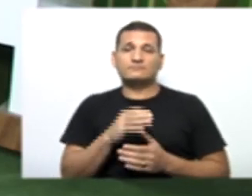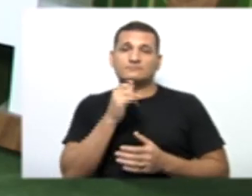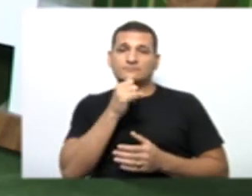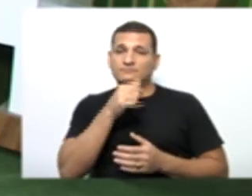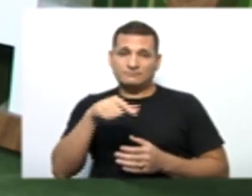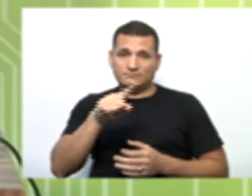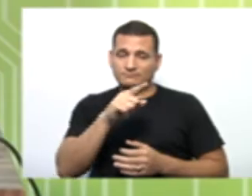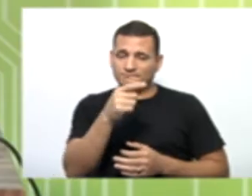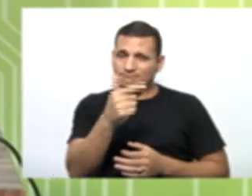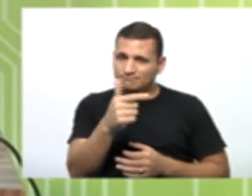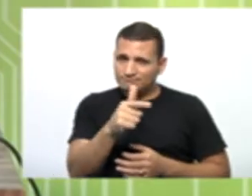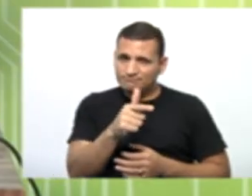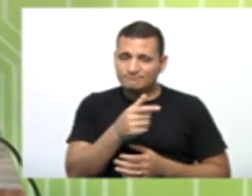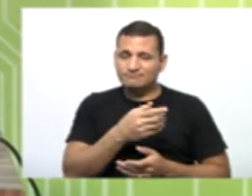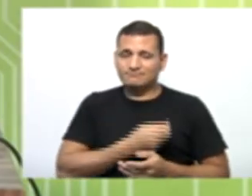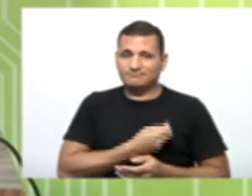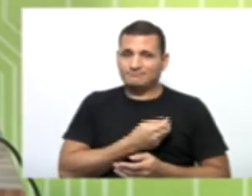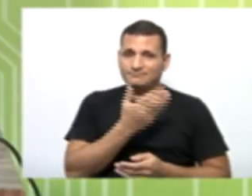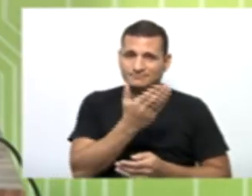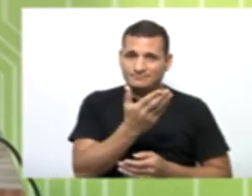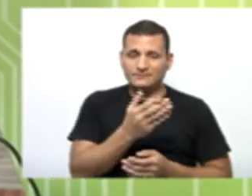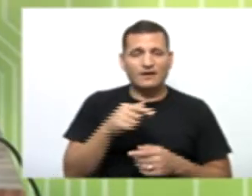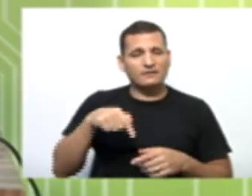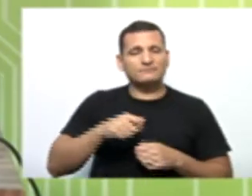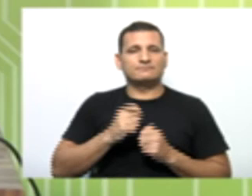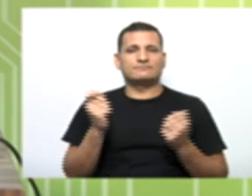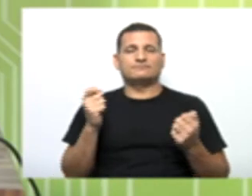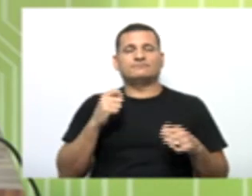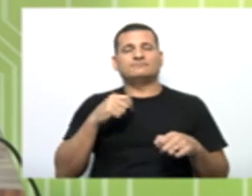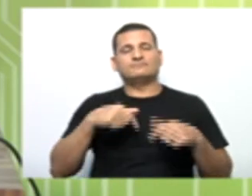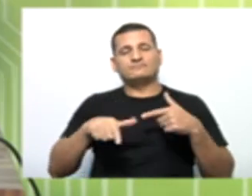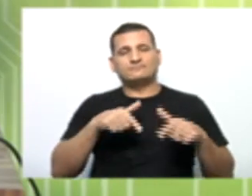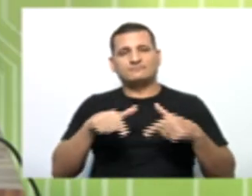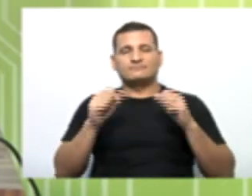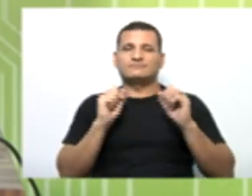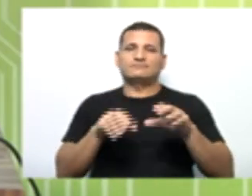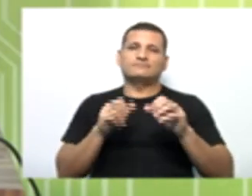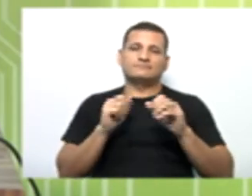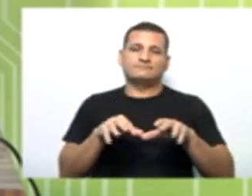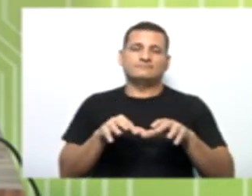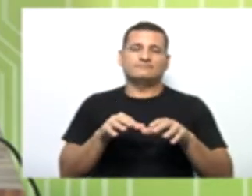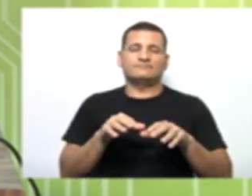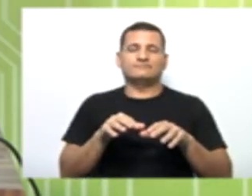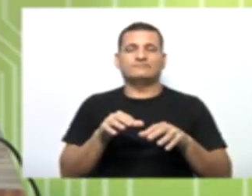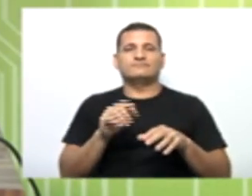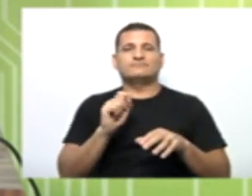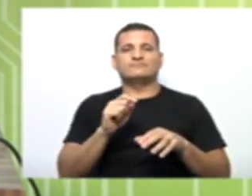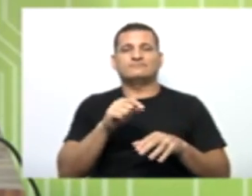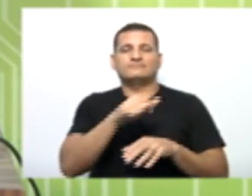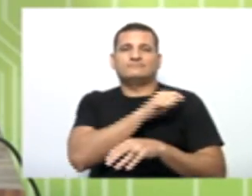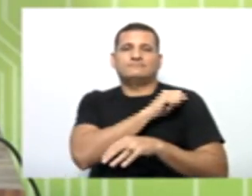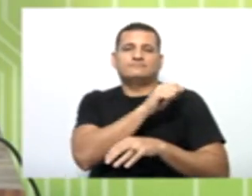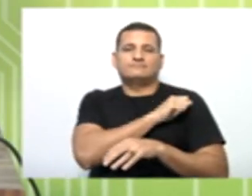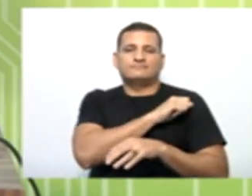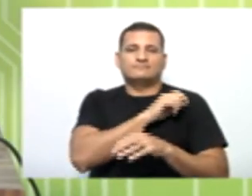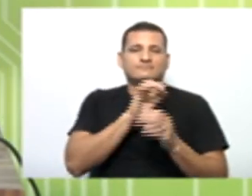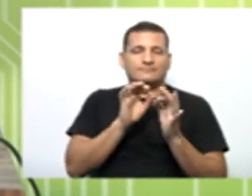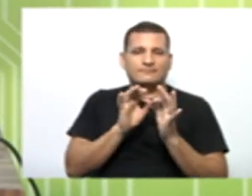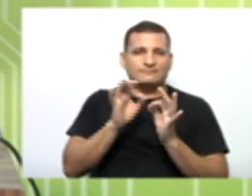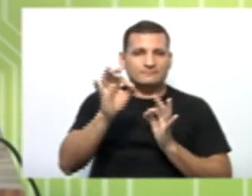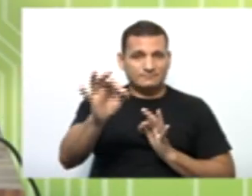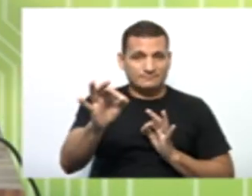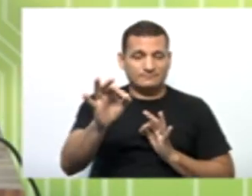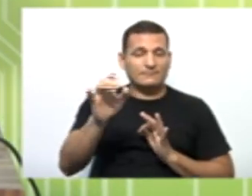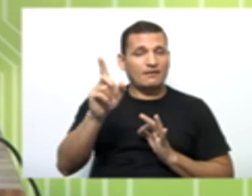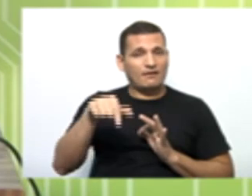seria possível, né, esse trabalho que nós estamos realizando aqui, esse trabalho de ensinar os alunos à distância, que